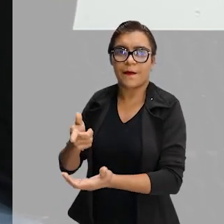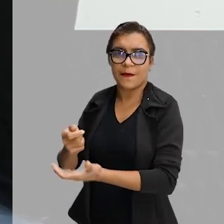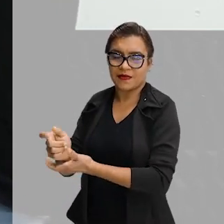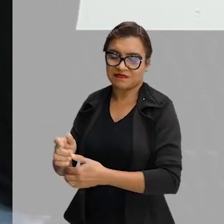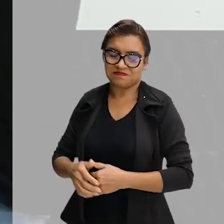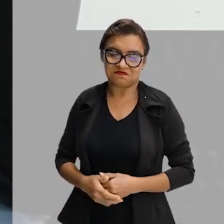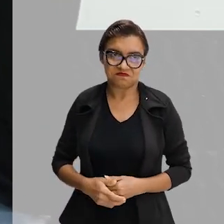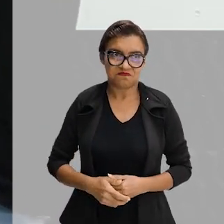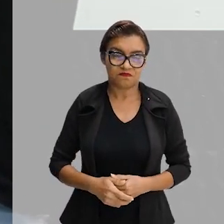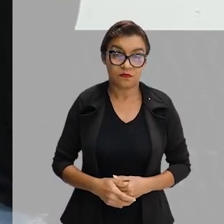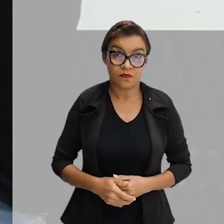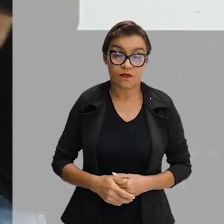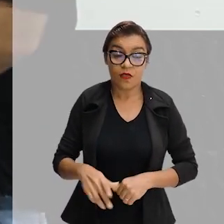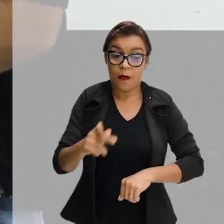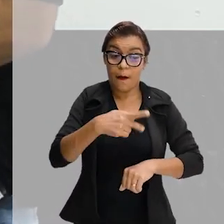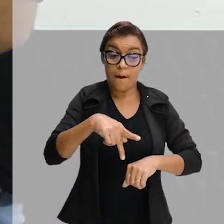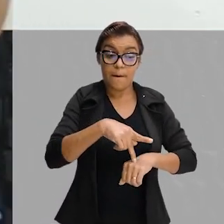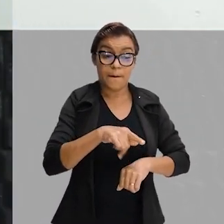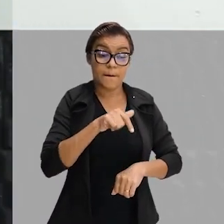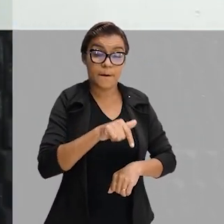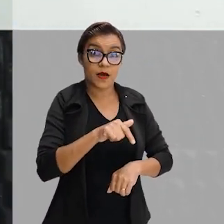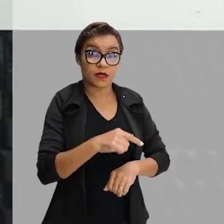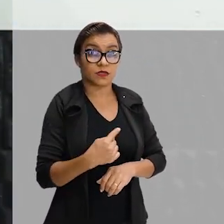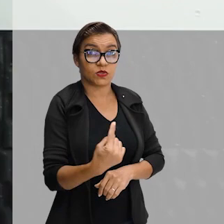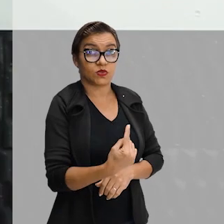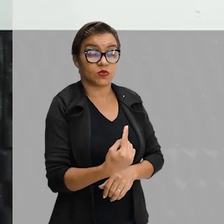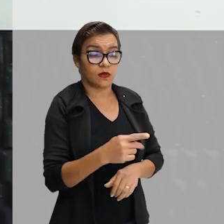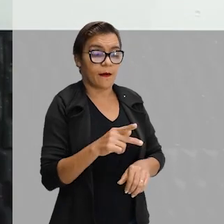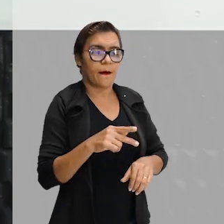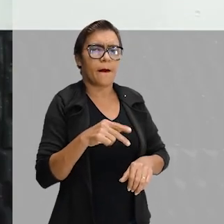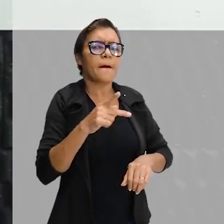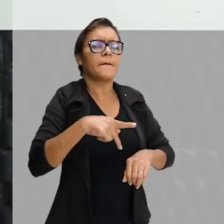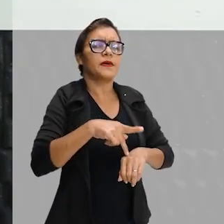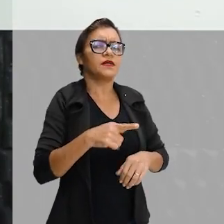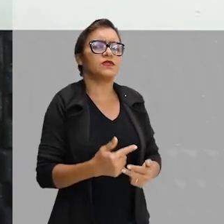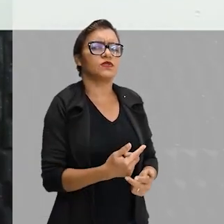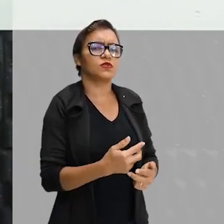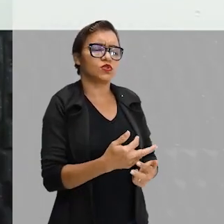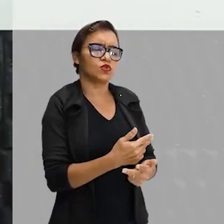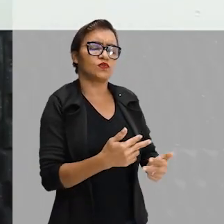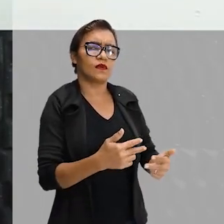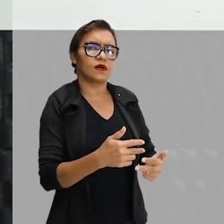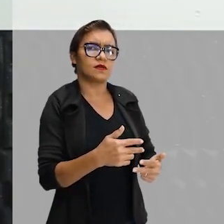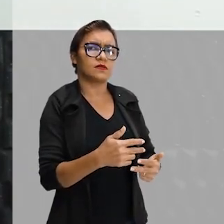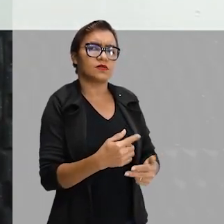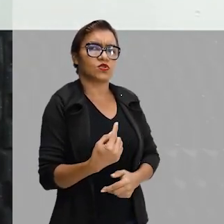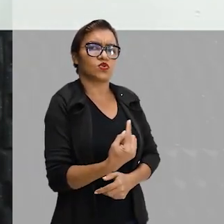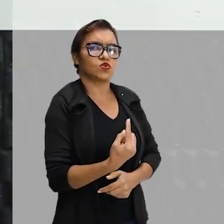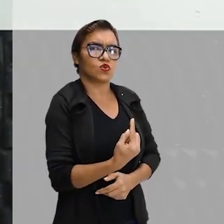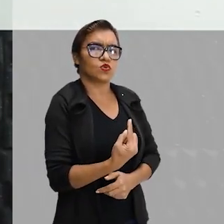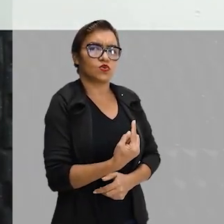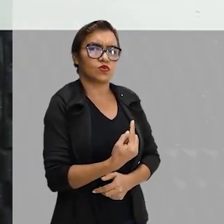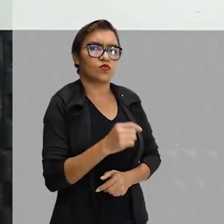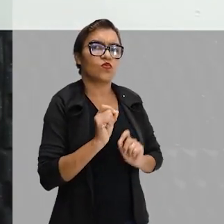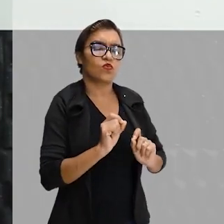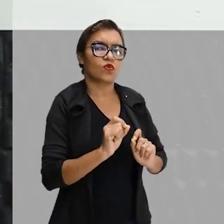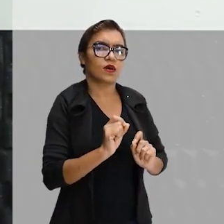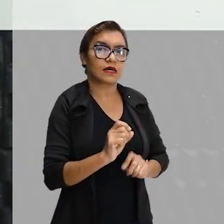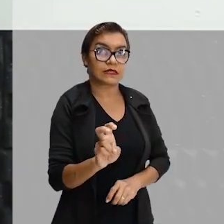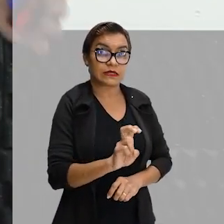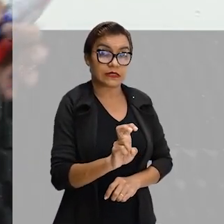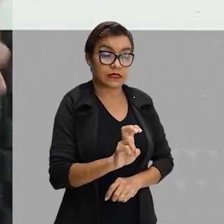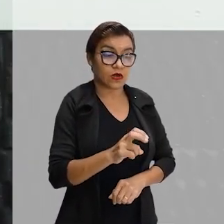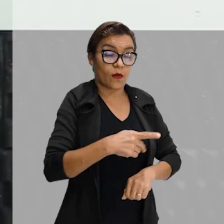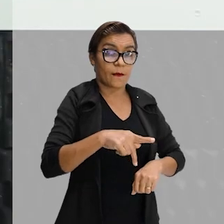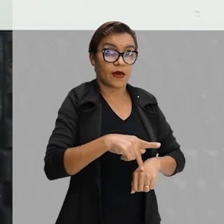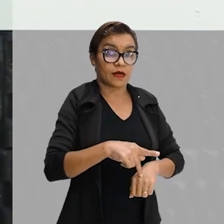só, esses países sozinhos, olha só, gente, 5 nações sozinhas tinham